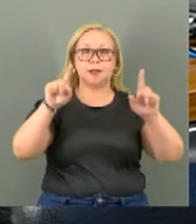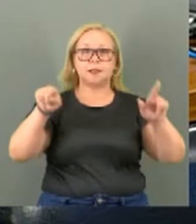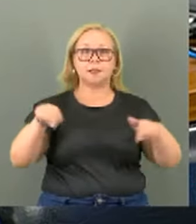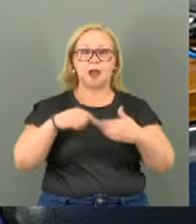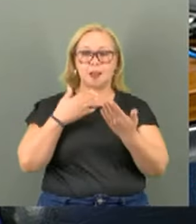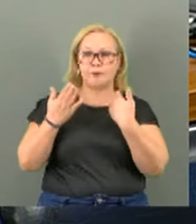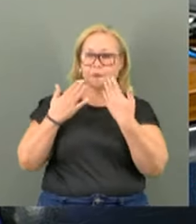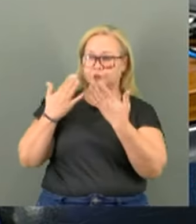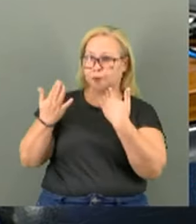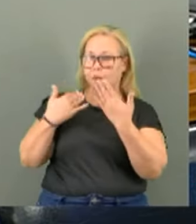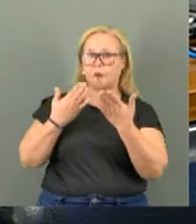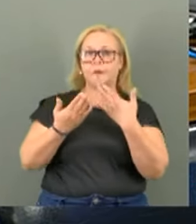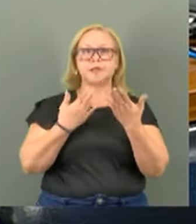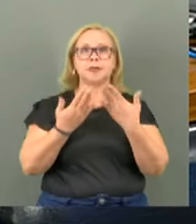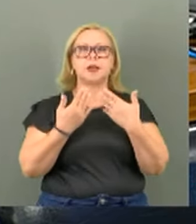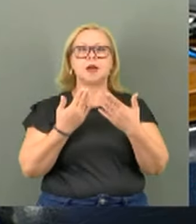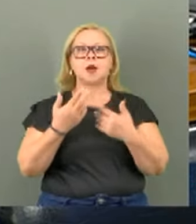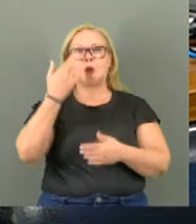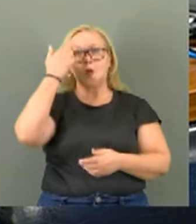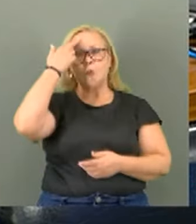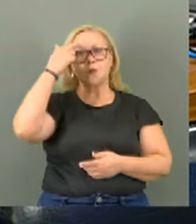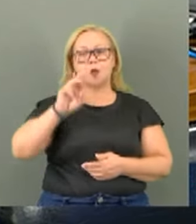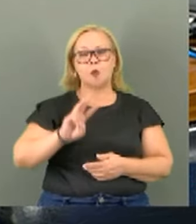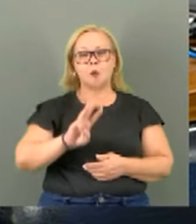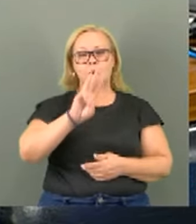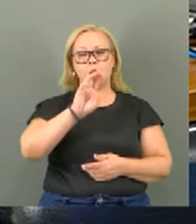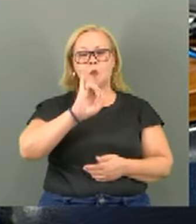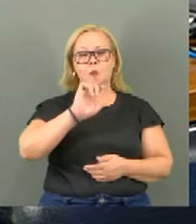conversando com o senhor William.